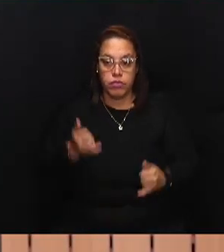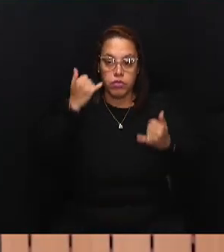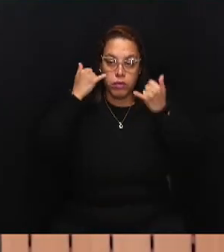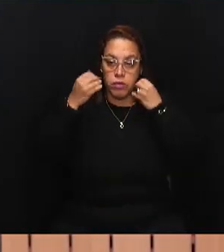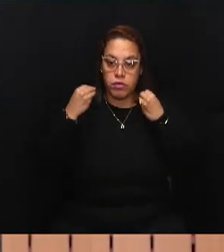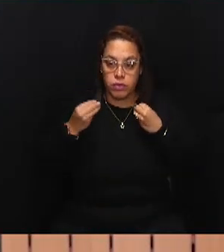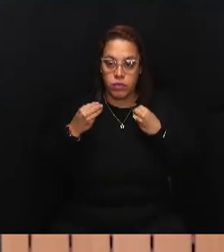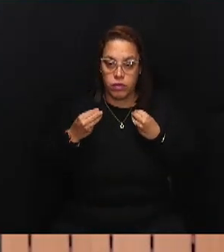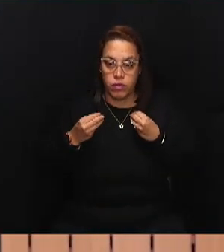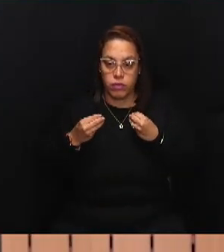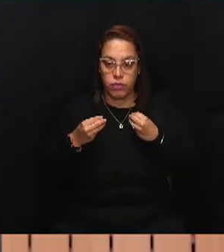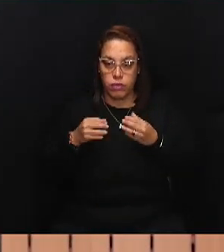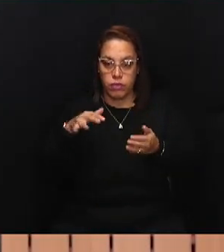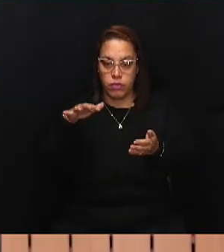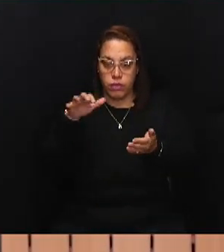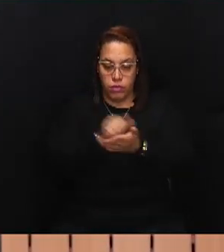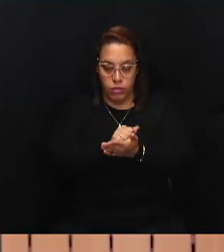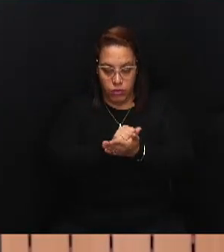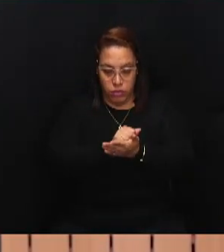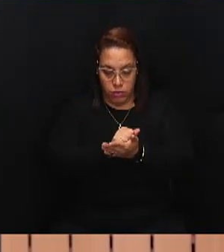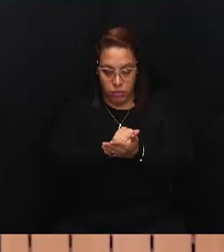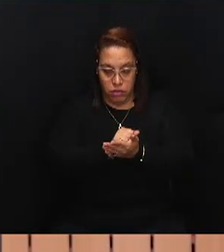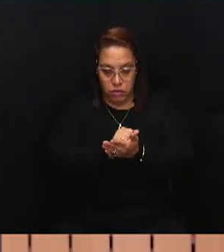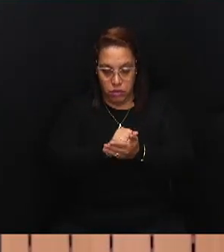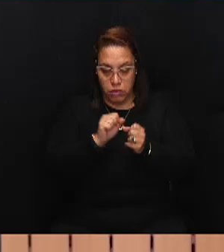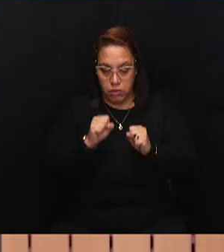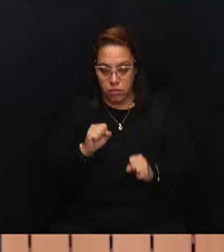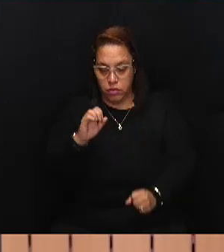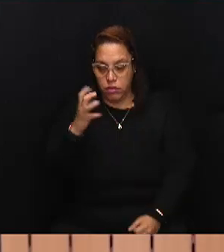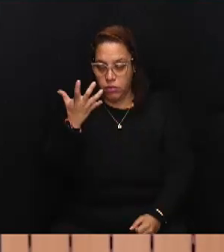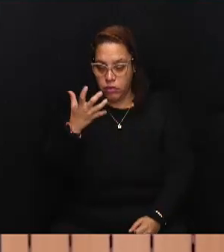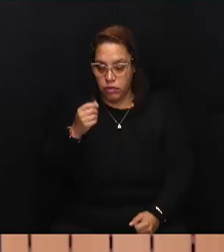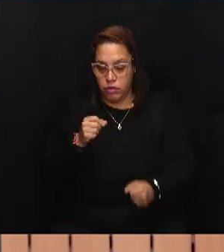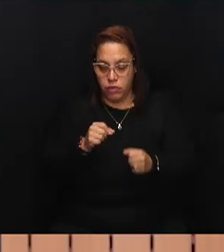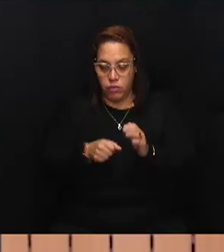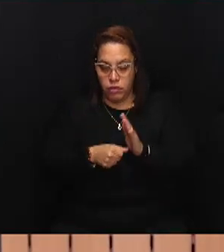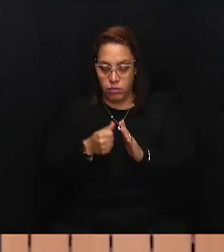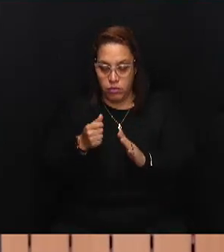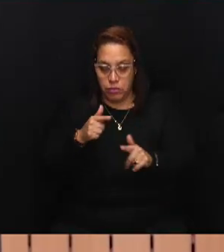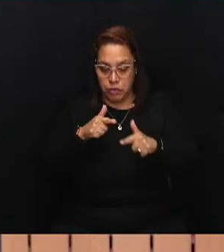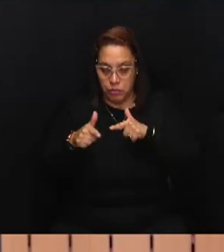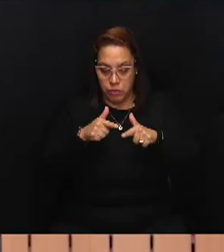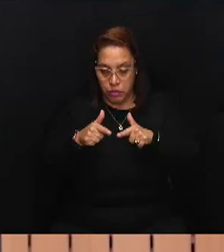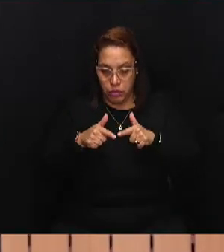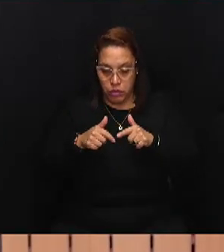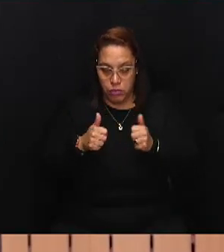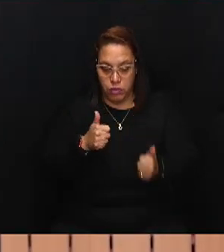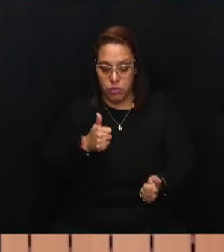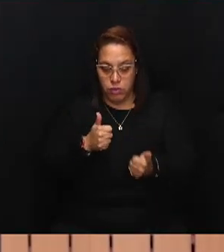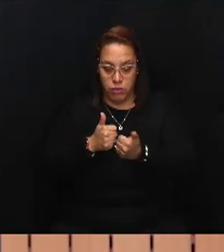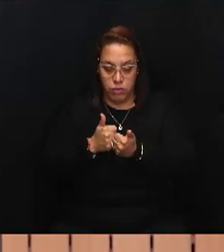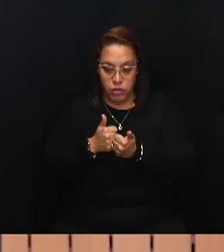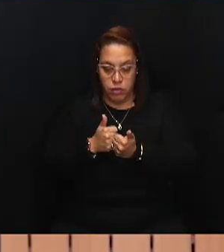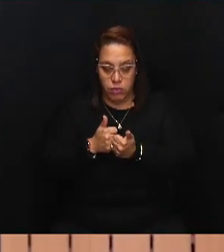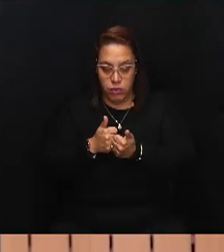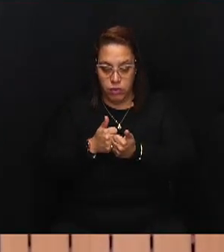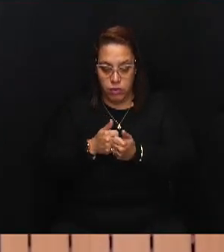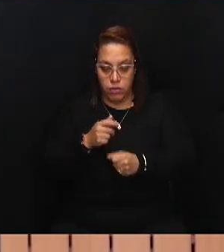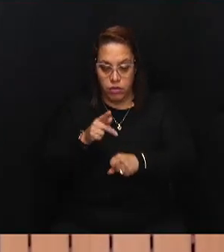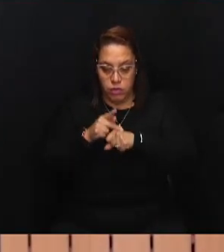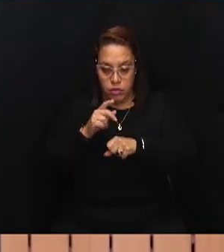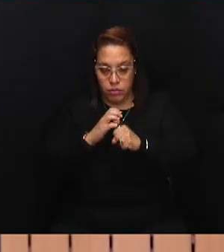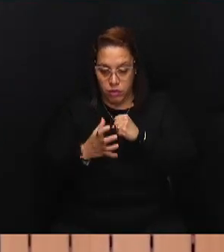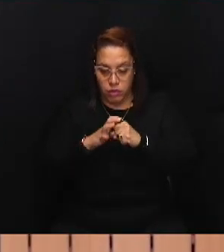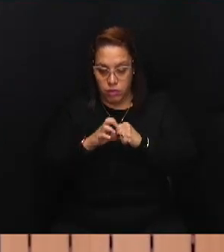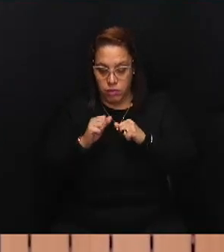que essa inscrição pode ser feita. E aí a gente fez esse primeiro trabalho de aproximação, né, pós-pandemia,